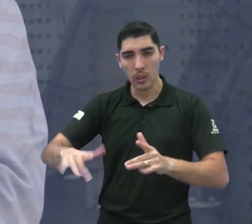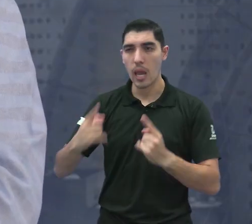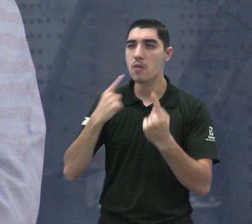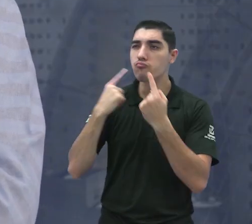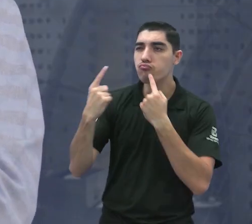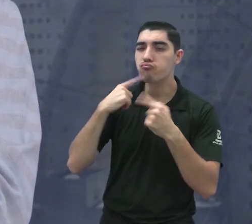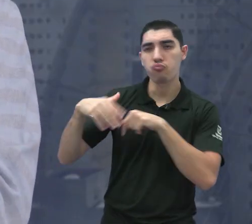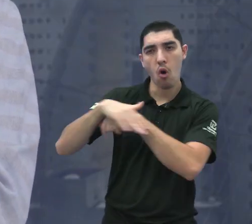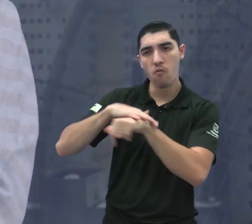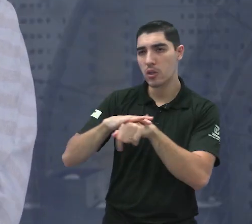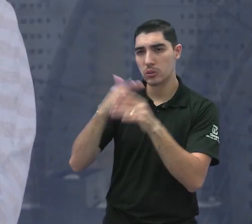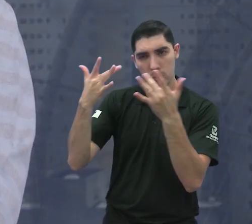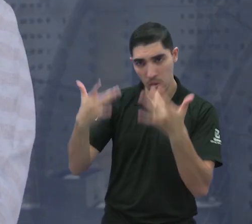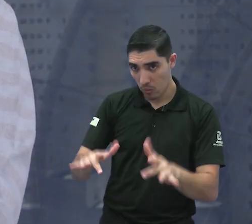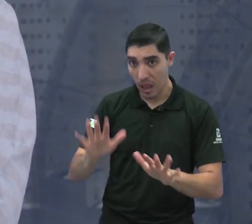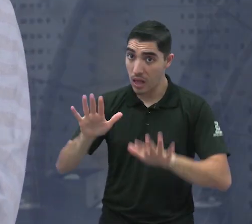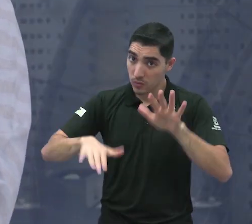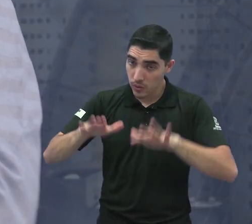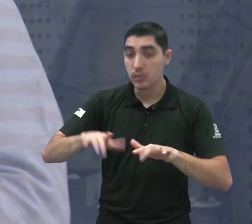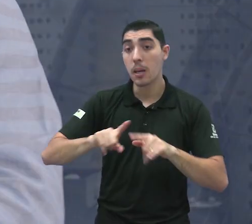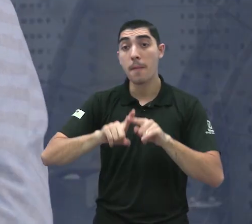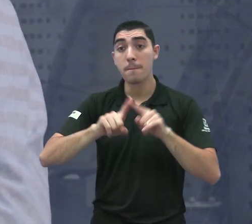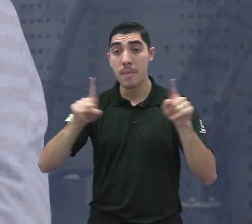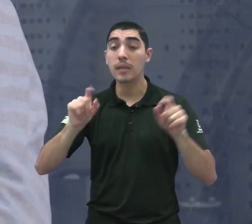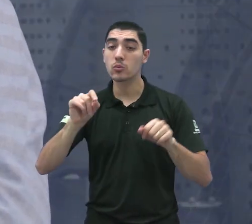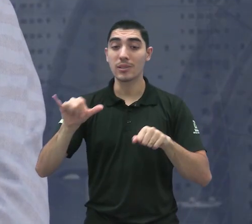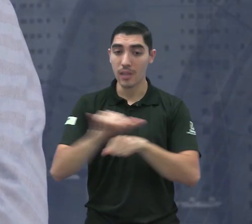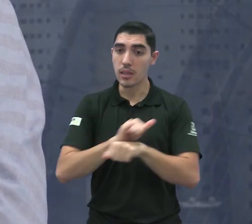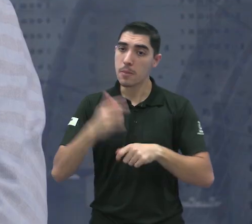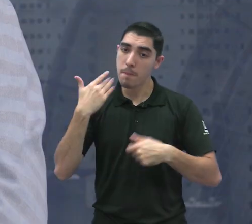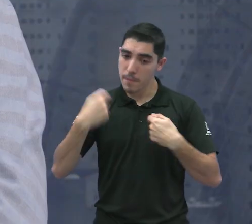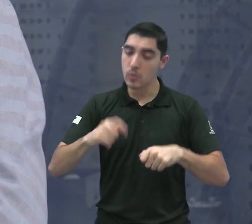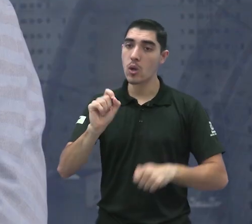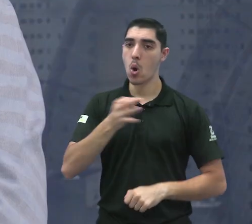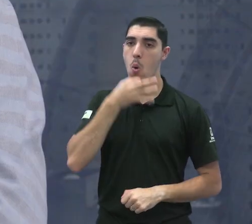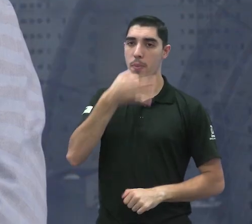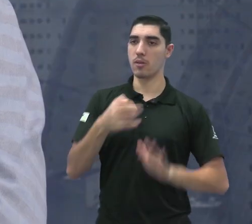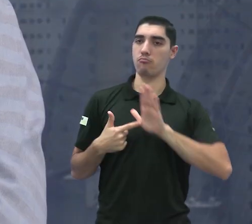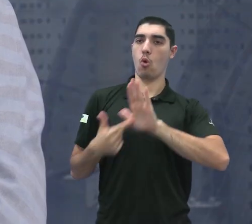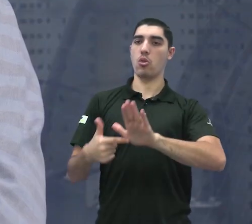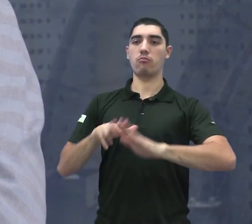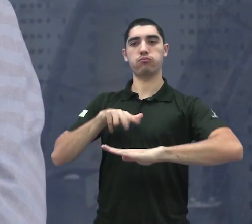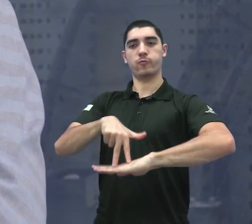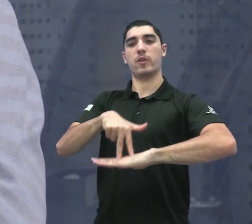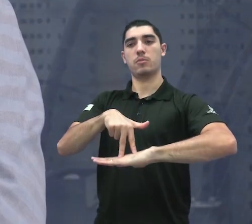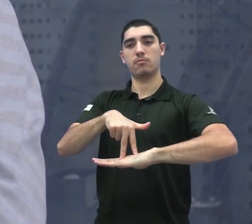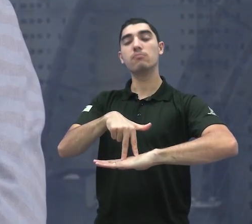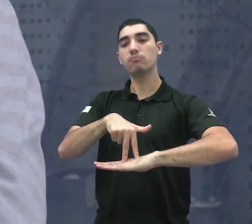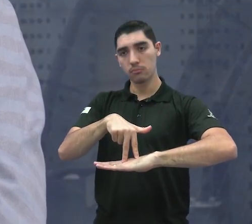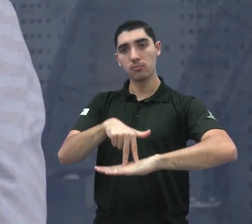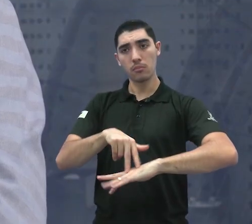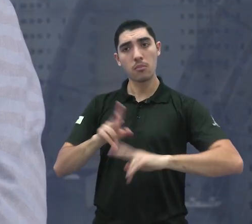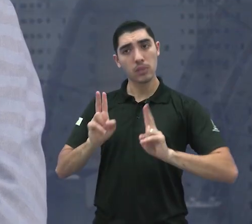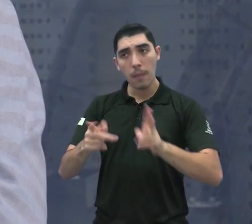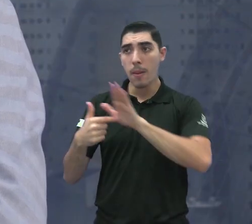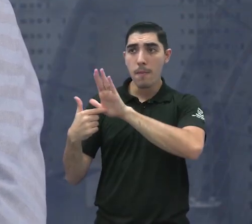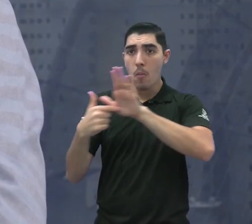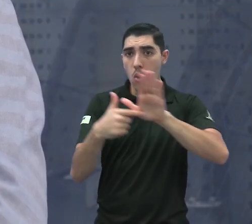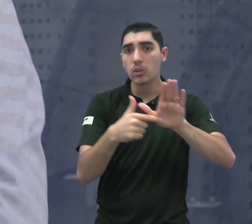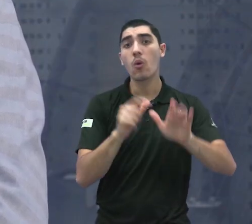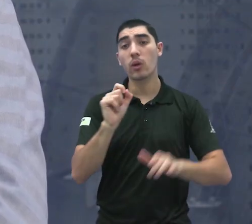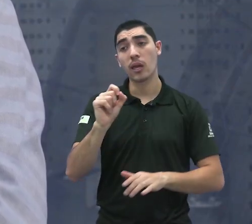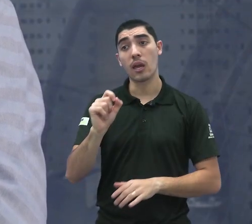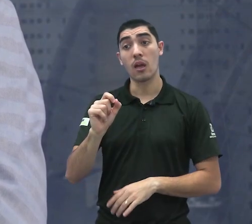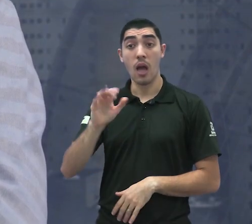apostar pelo diálogo, pela solução de conflitos, é a melhor escolha. É a escolha que nós devemos sempre buscar, ainda sabendo que nem